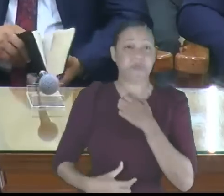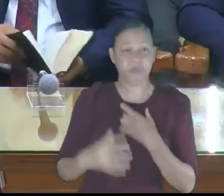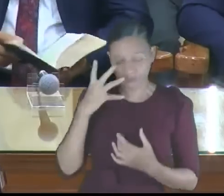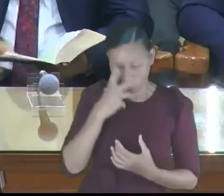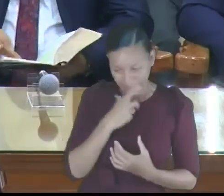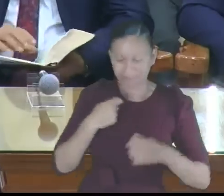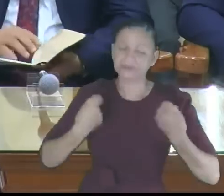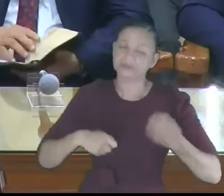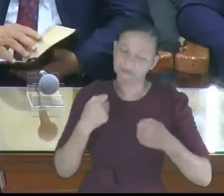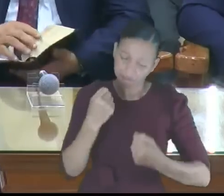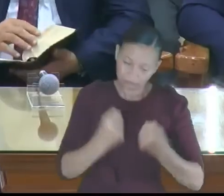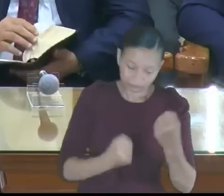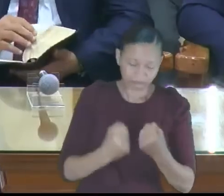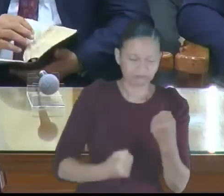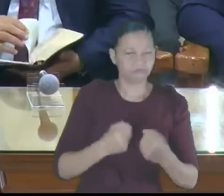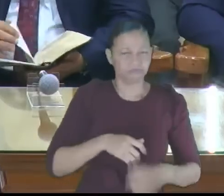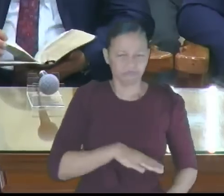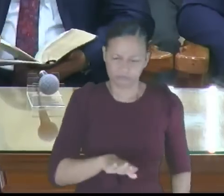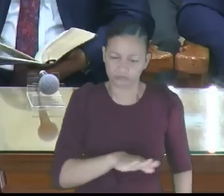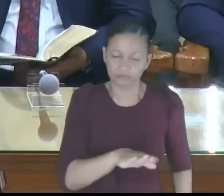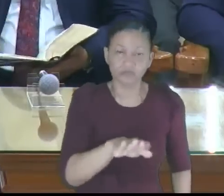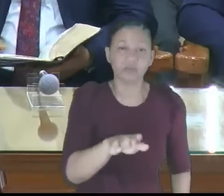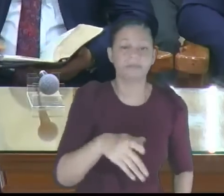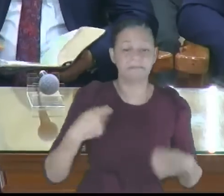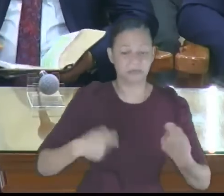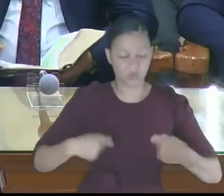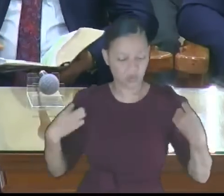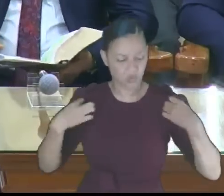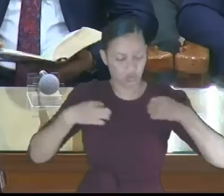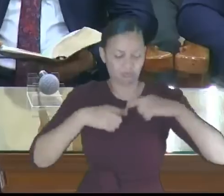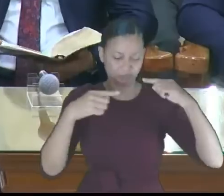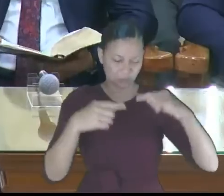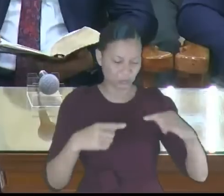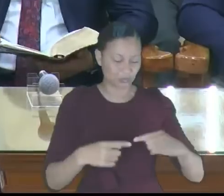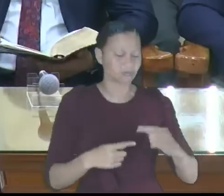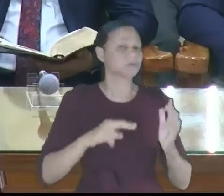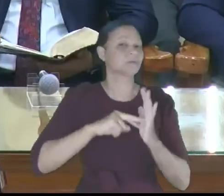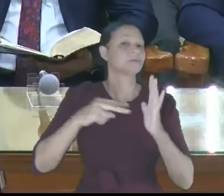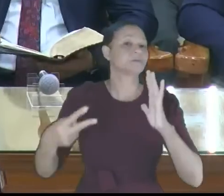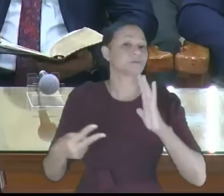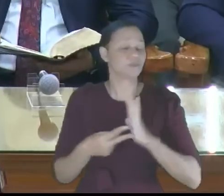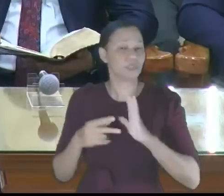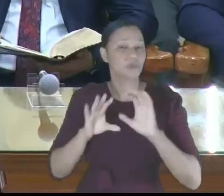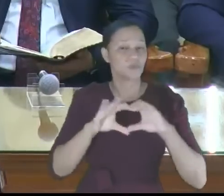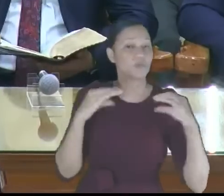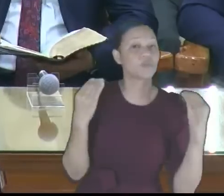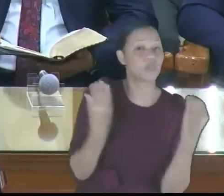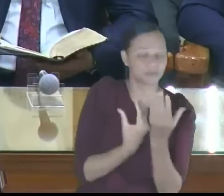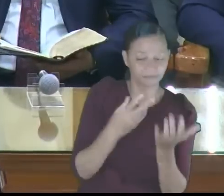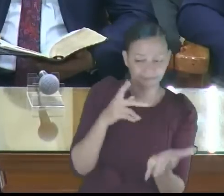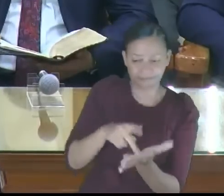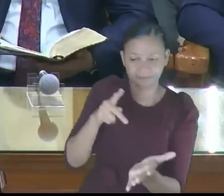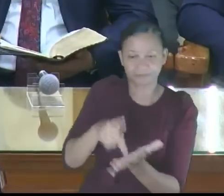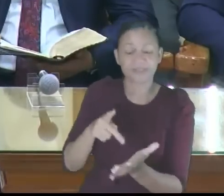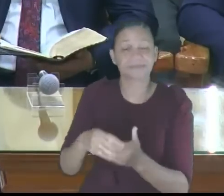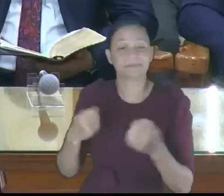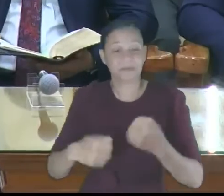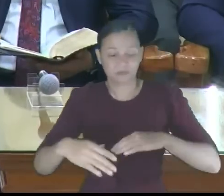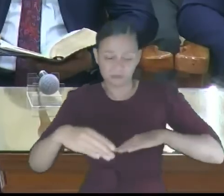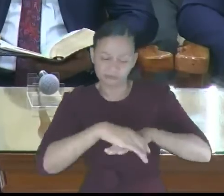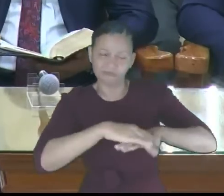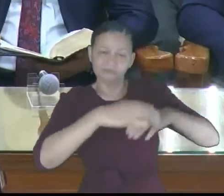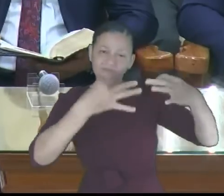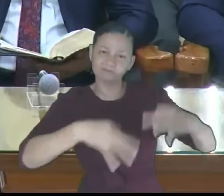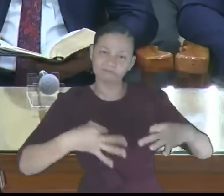de um veículo, senão não anda. É verdade que precisa de uma roupa decente, porque ele representa a comunidade. É verdade que precisa de um sapato digno.